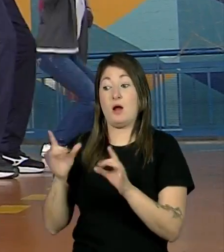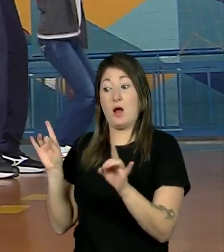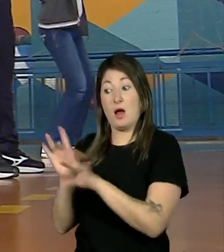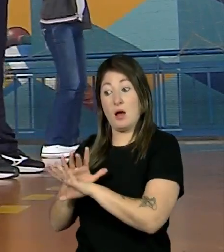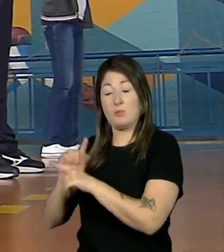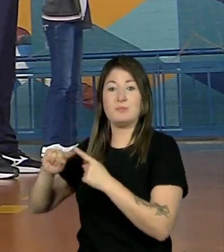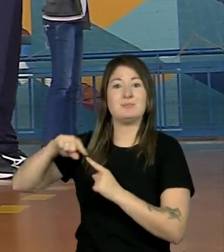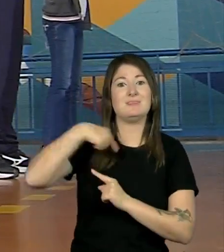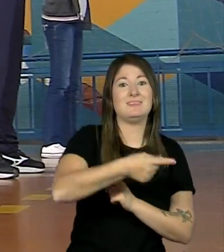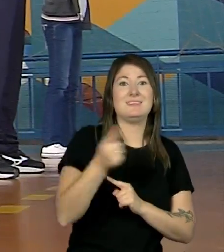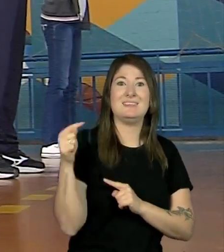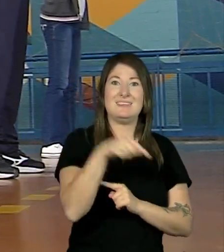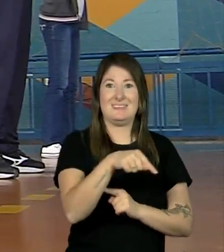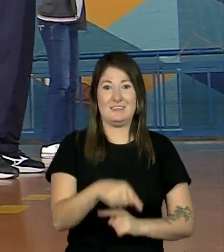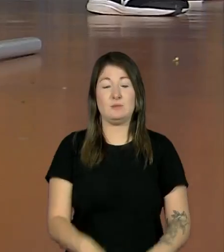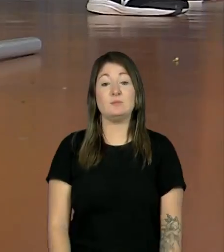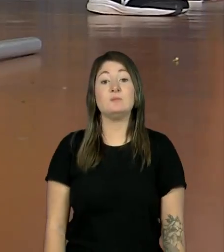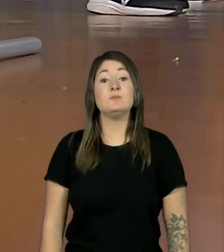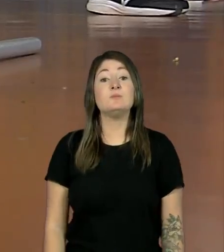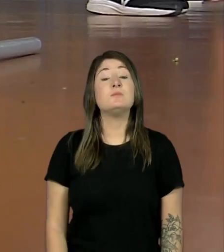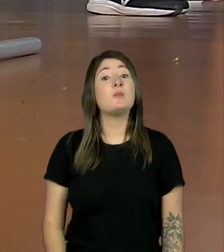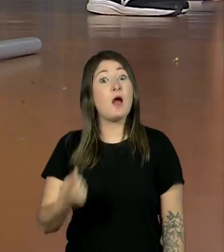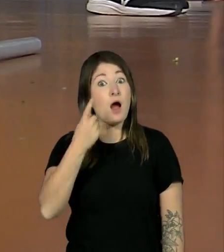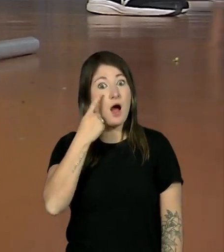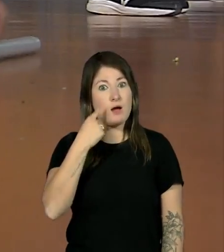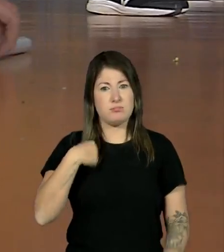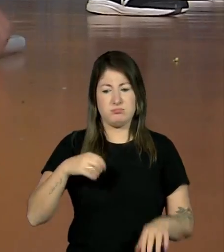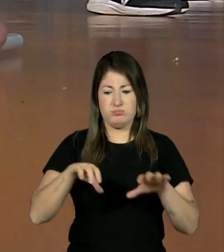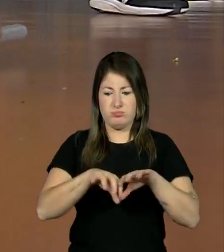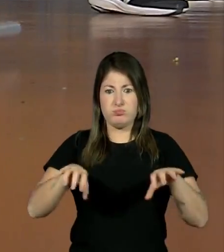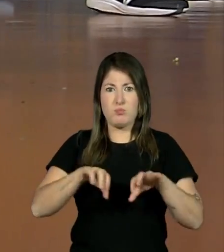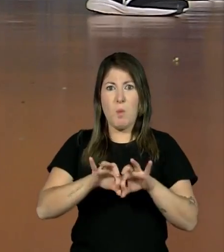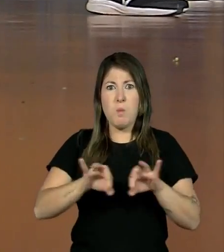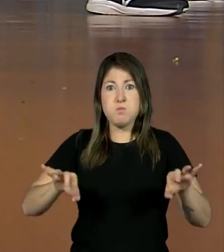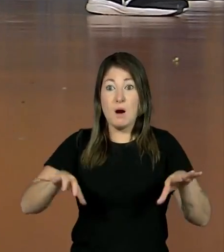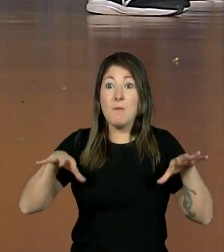nosso bastão está aqui. Vocês só vão pegar o bastão.